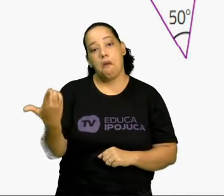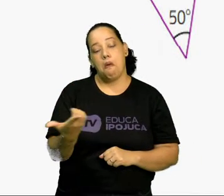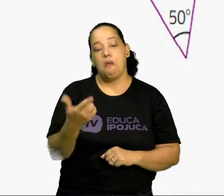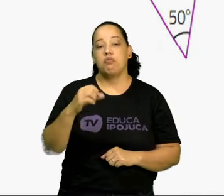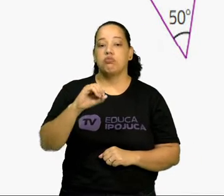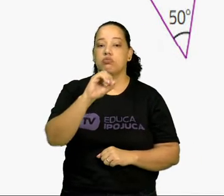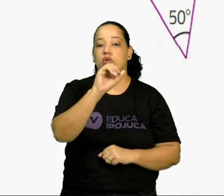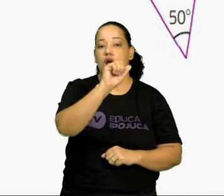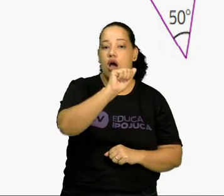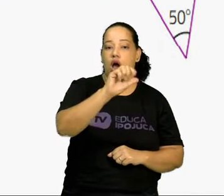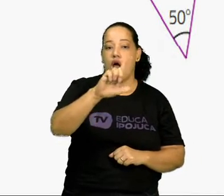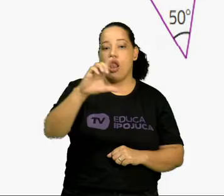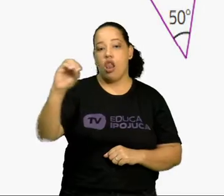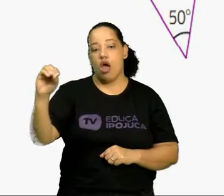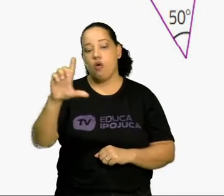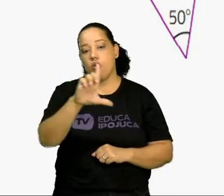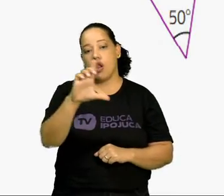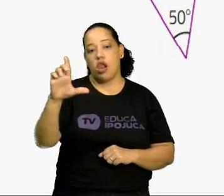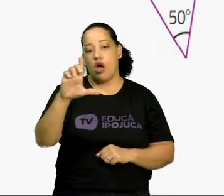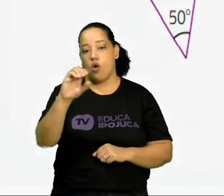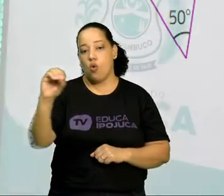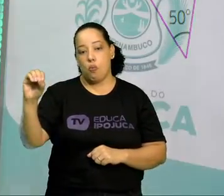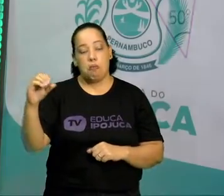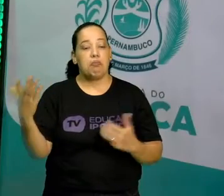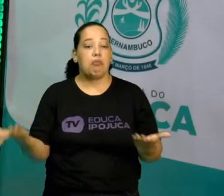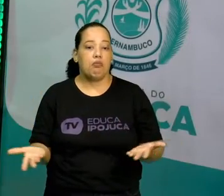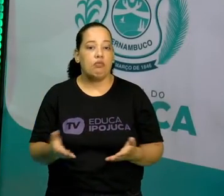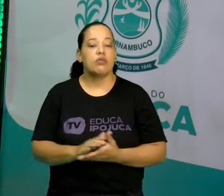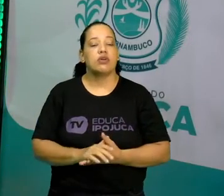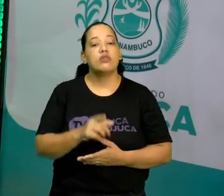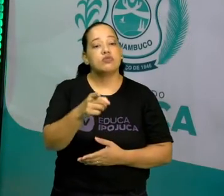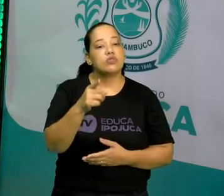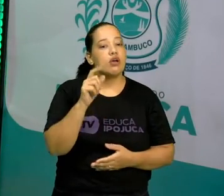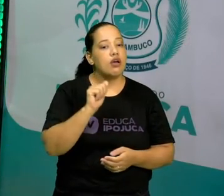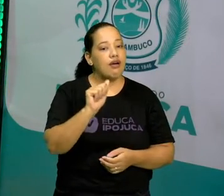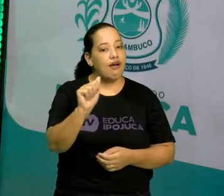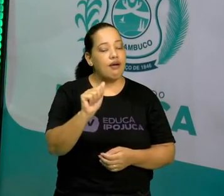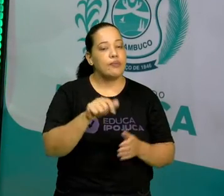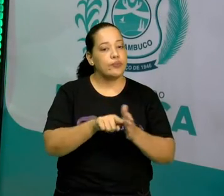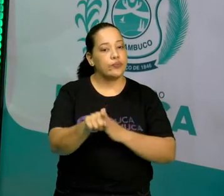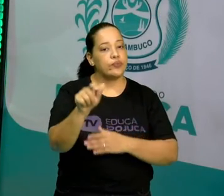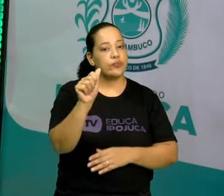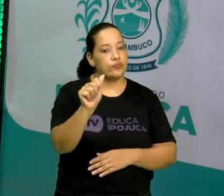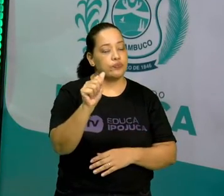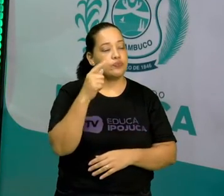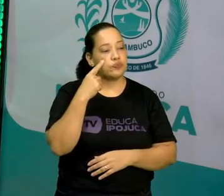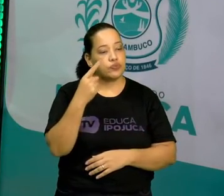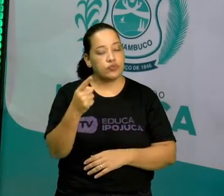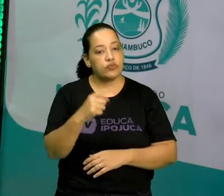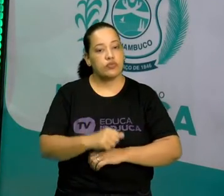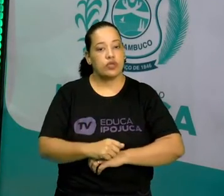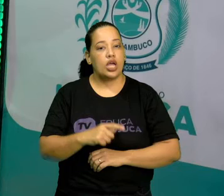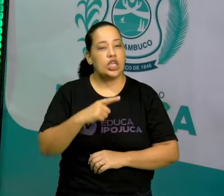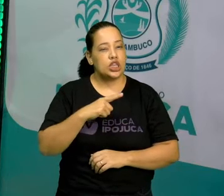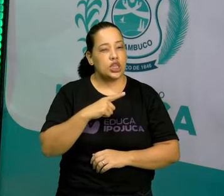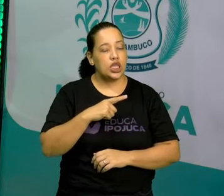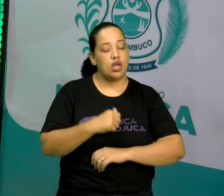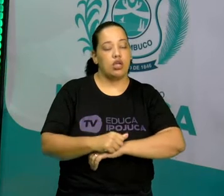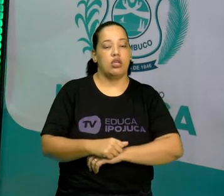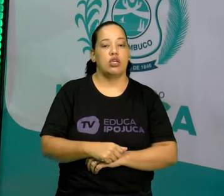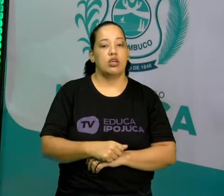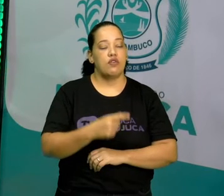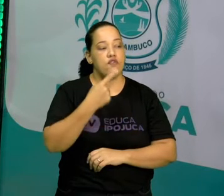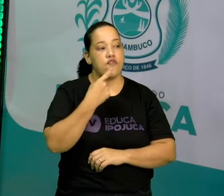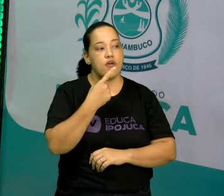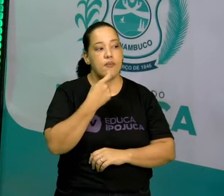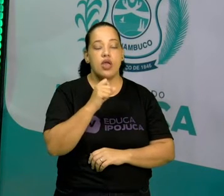ALA ou LAO. Vamos ver a letra A. A letra A, temos dois triângulos, o vermelho